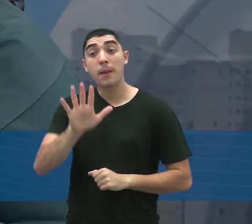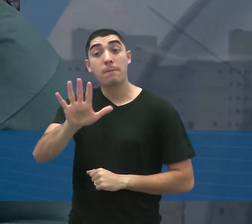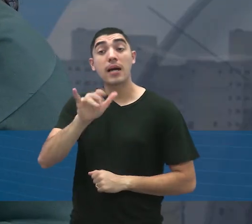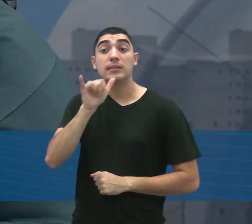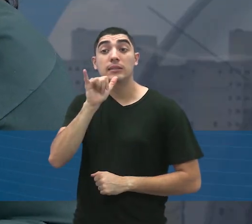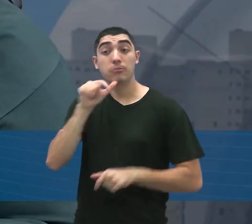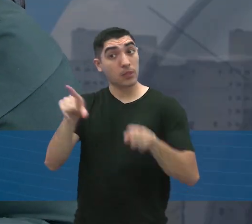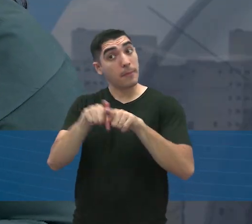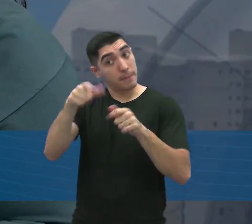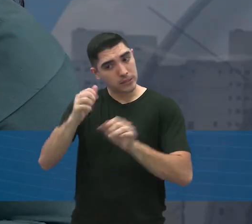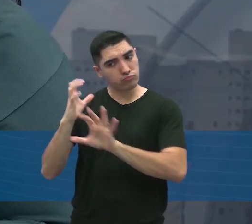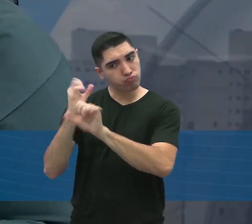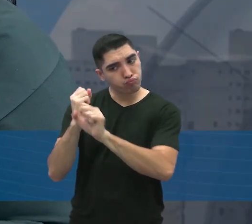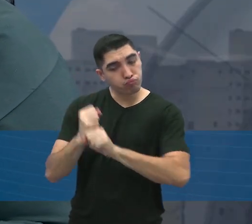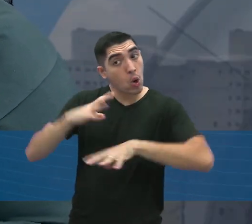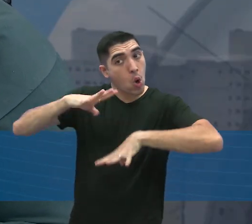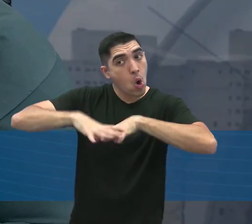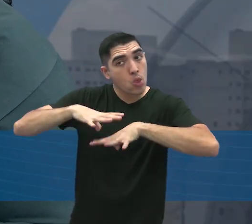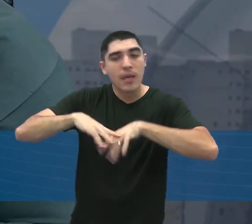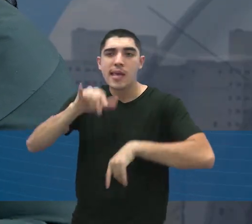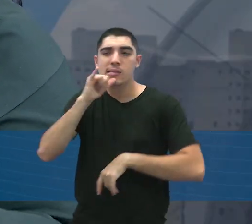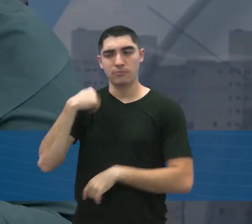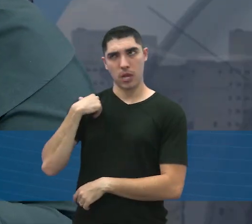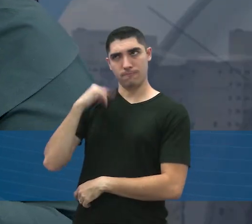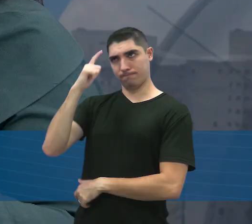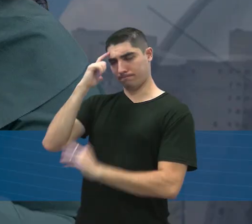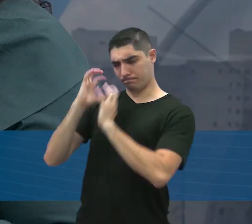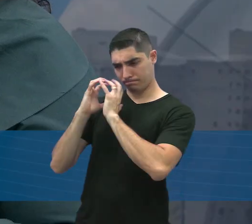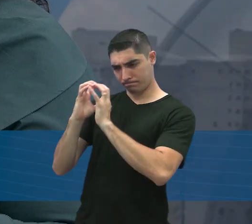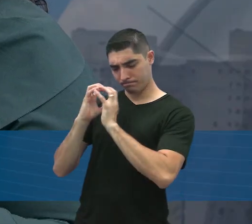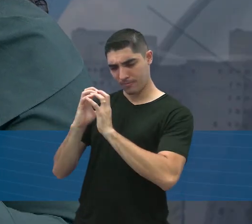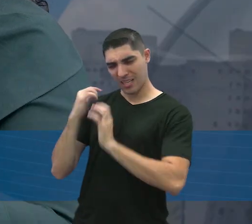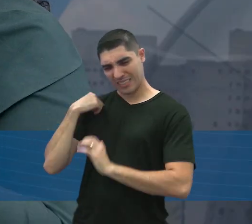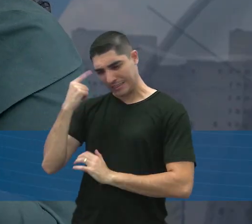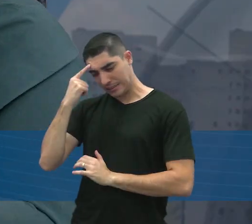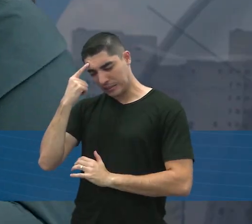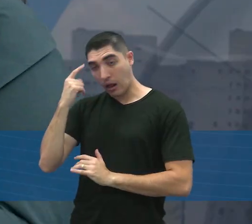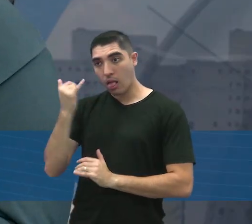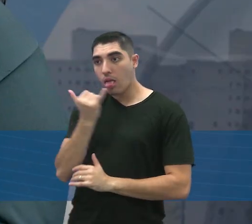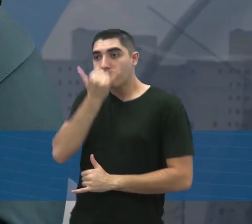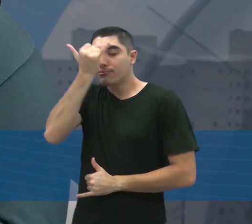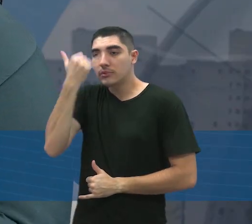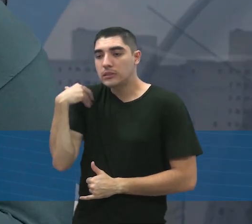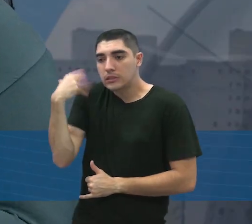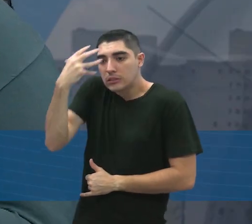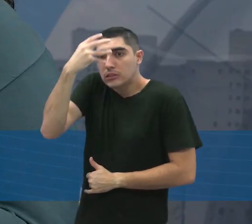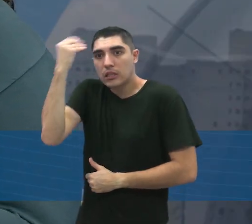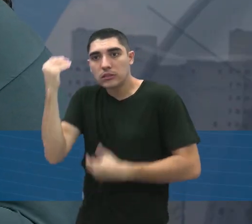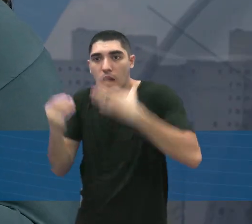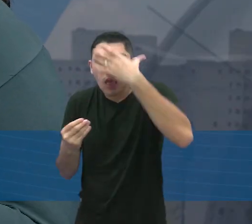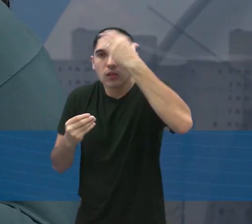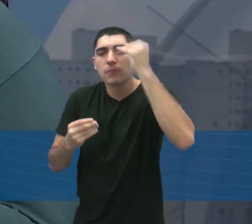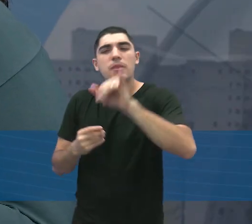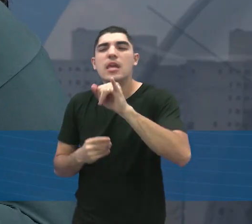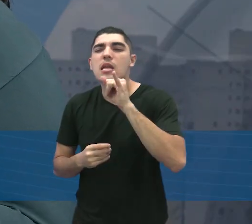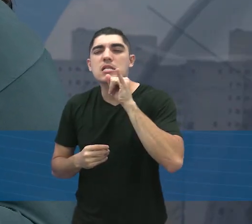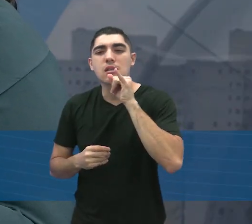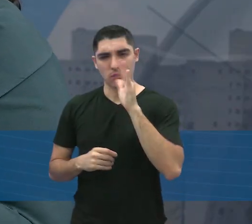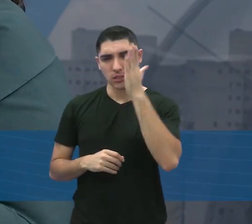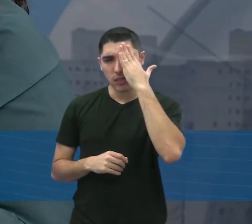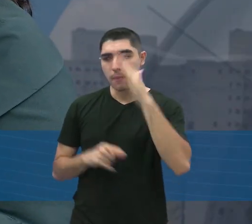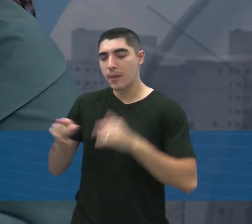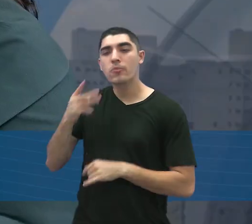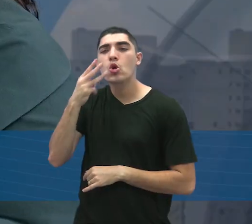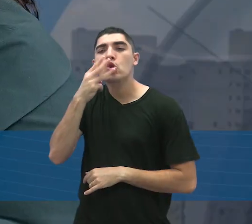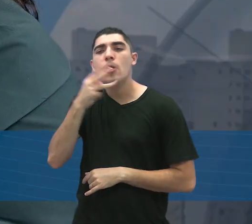da matemática, porque a nossa contabilidade mental, ela falha, ela nos engana. Sabe quando alguém oferece um pedacinho